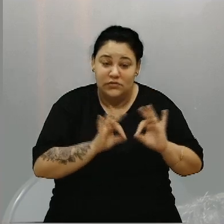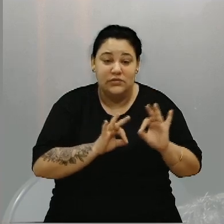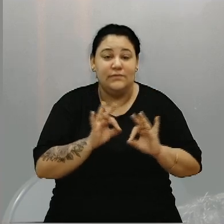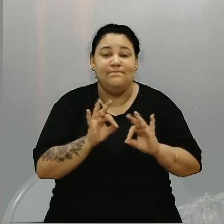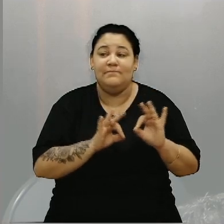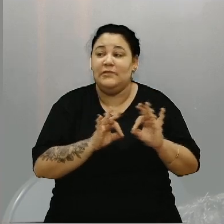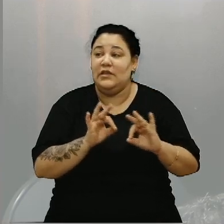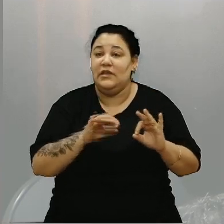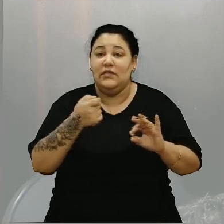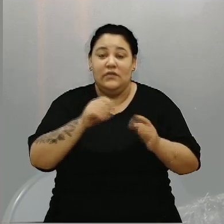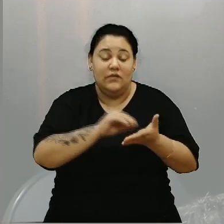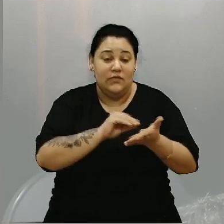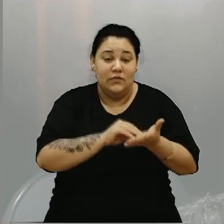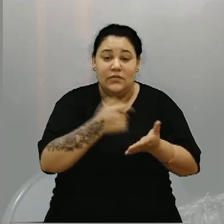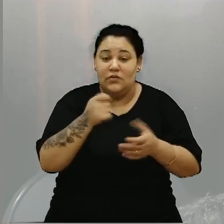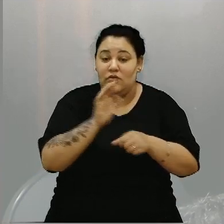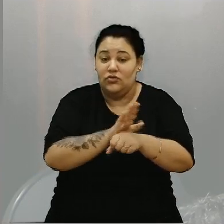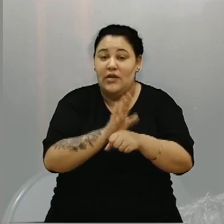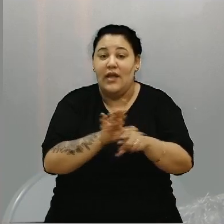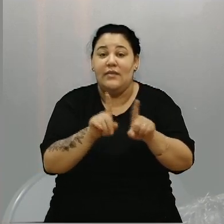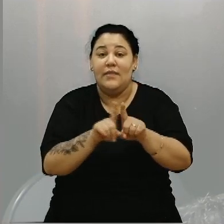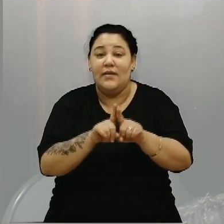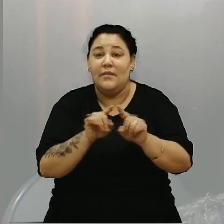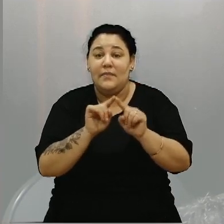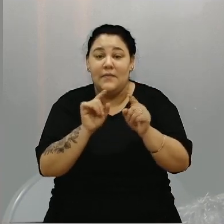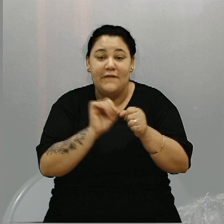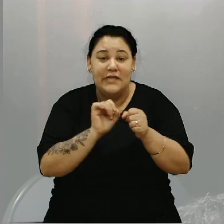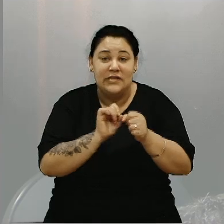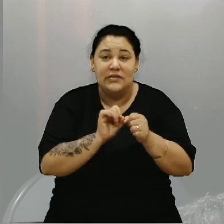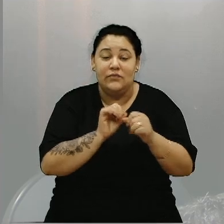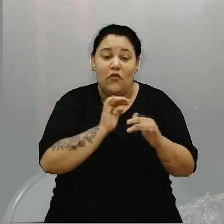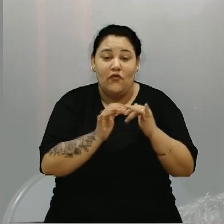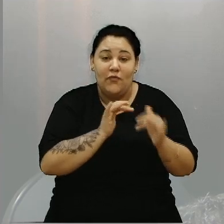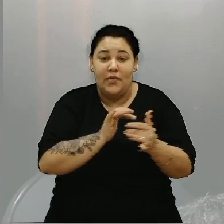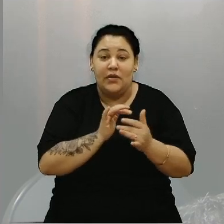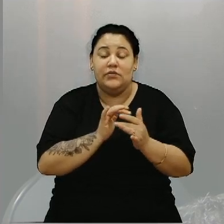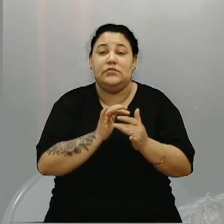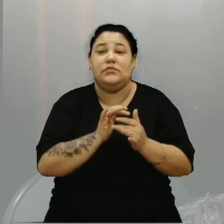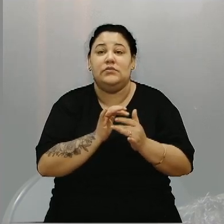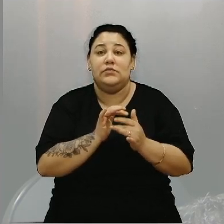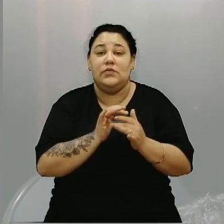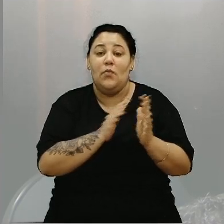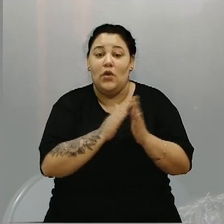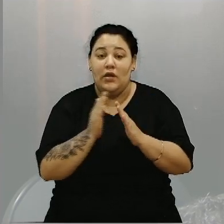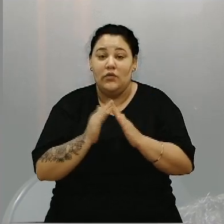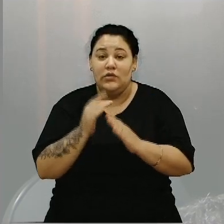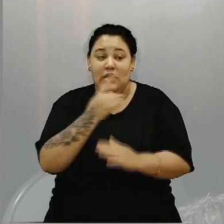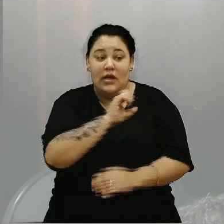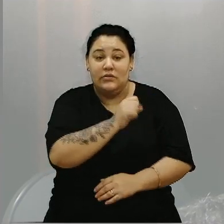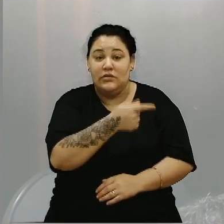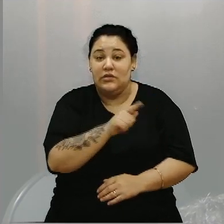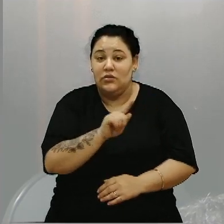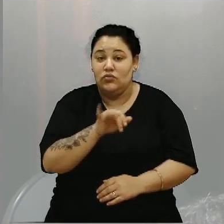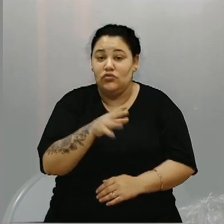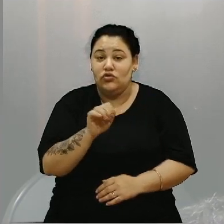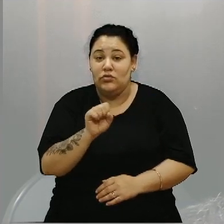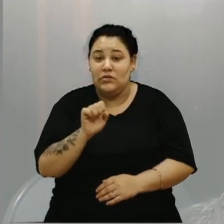nós procuramos ajudar eles para que façam um documento, um abaixo-assinado, moradores lá do São José, principalmente ali